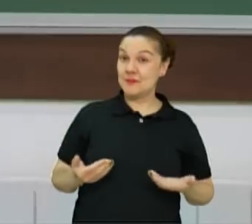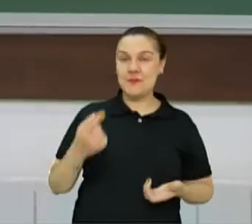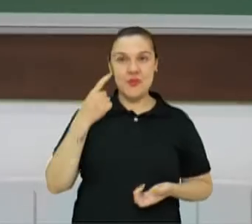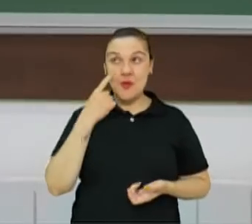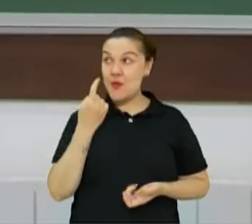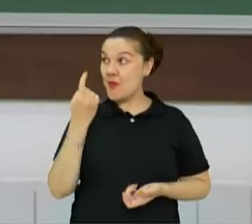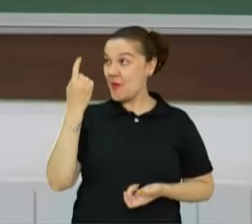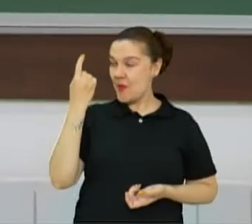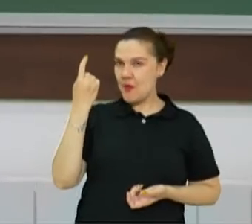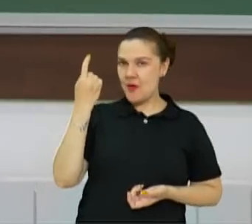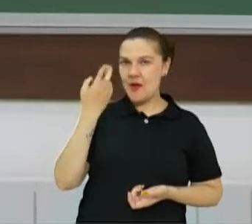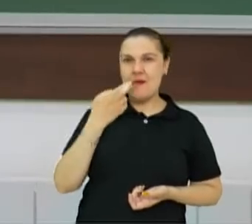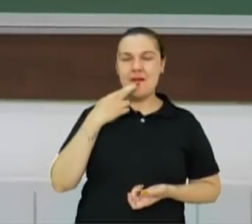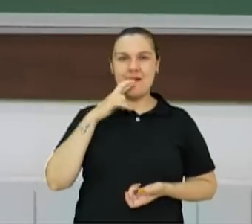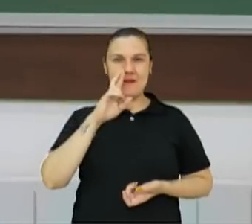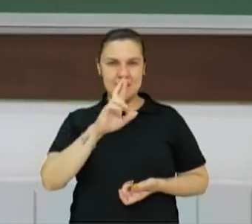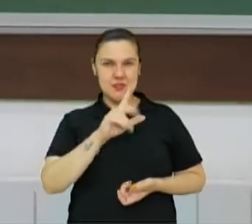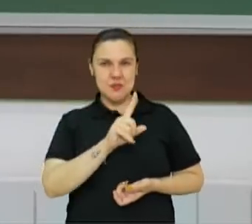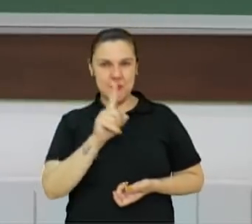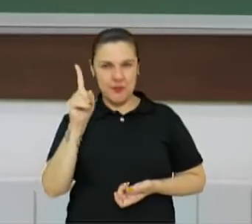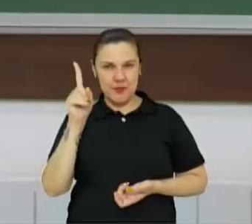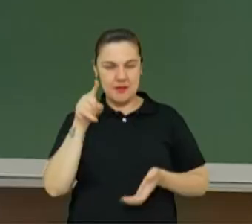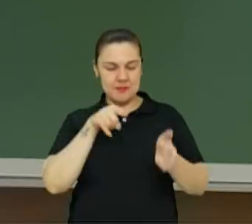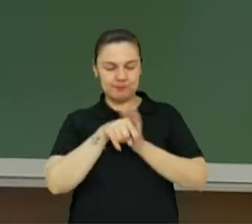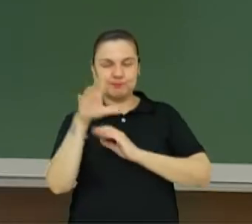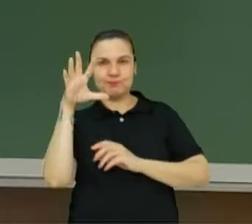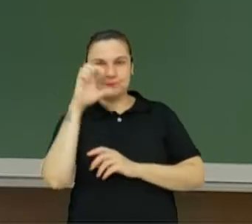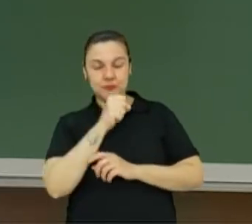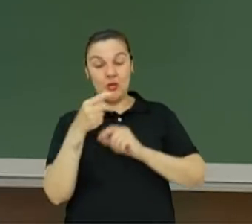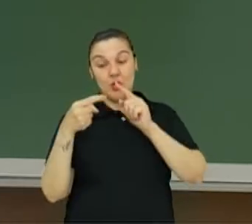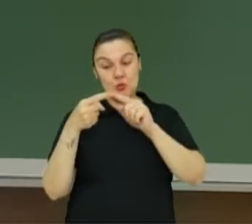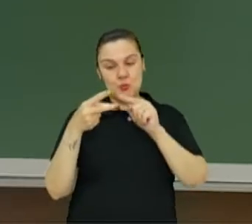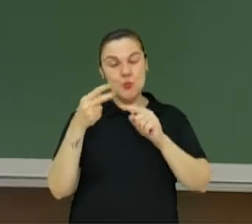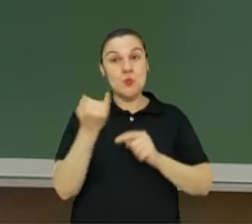Então, olha só, para responder, né, esse quiz aqui,